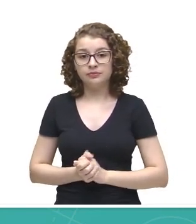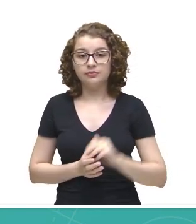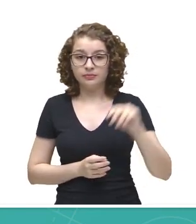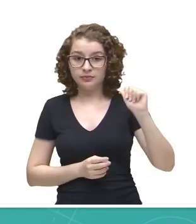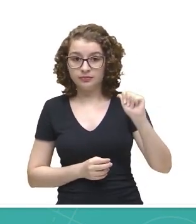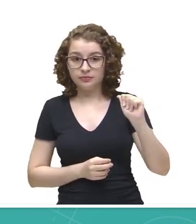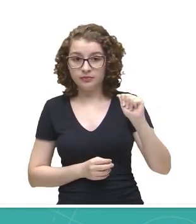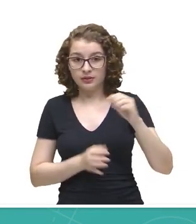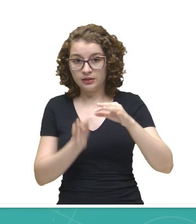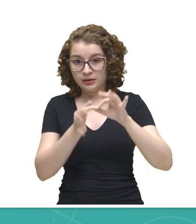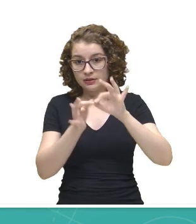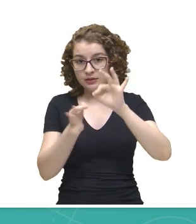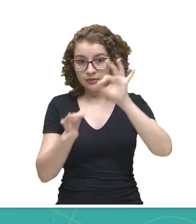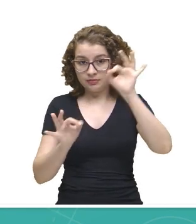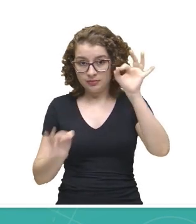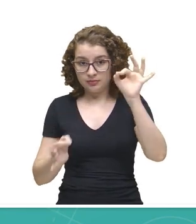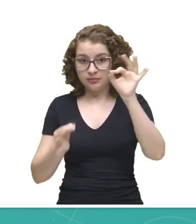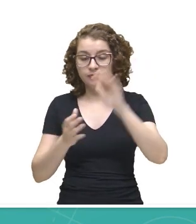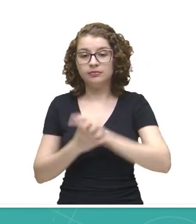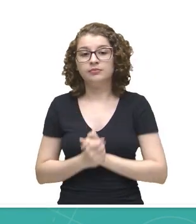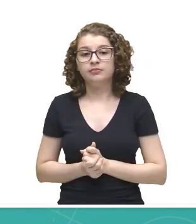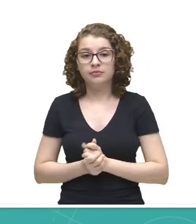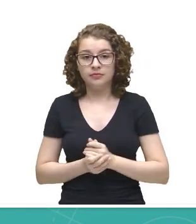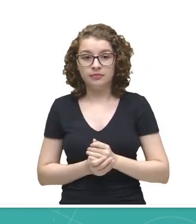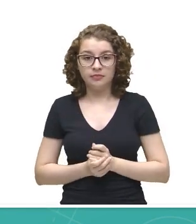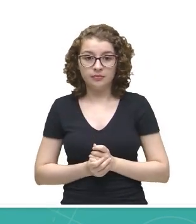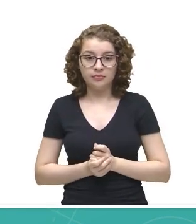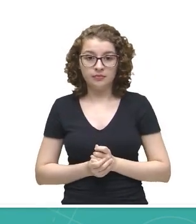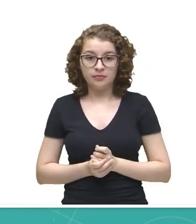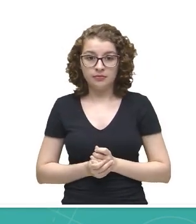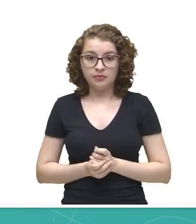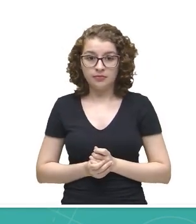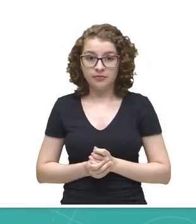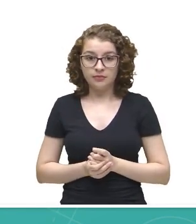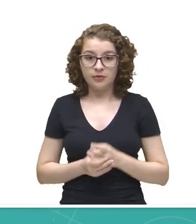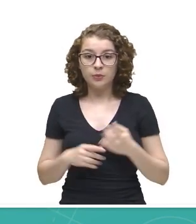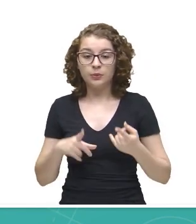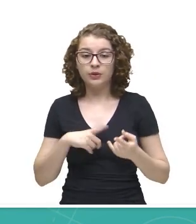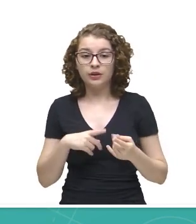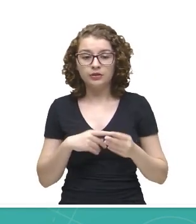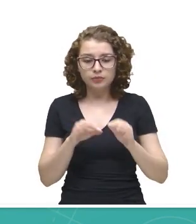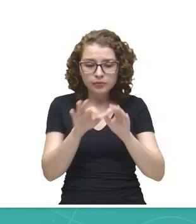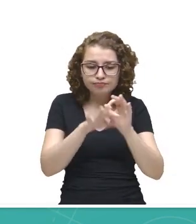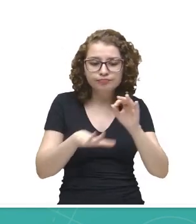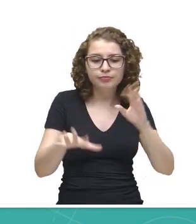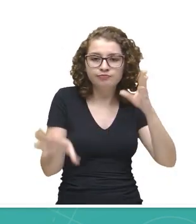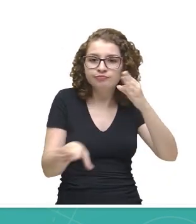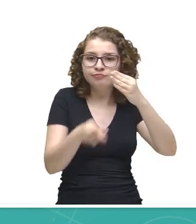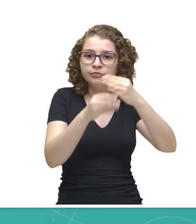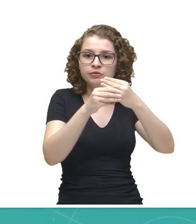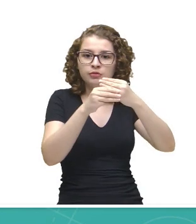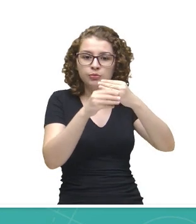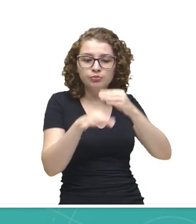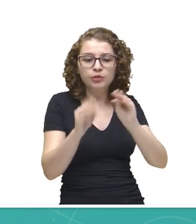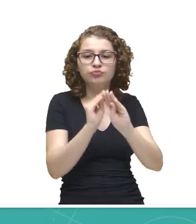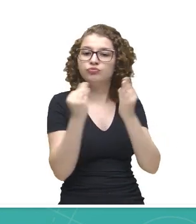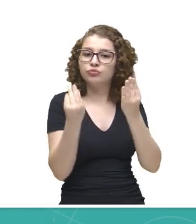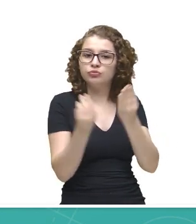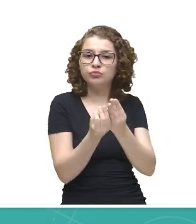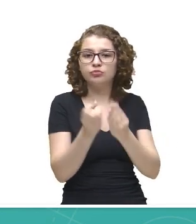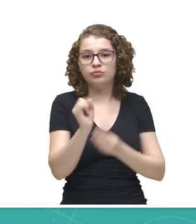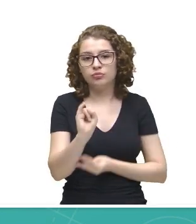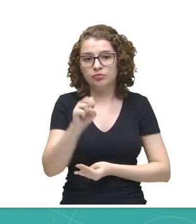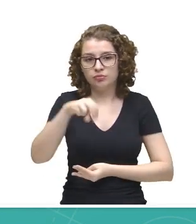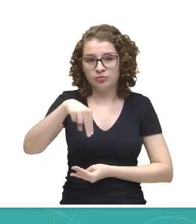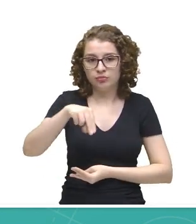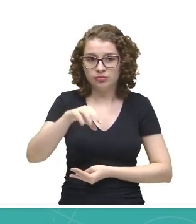resposta A, são separadas, né? Ela é composta ali, preenchida por substância intercelular, e a